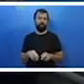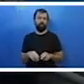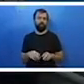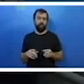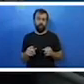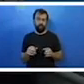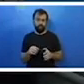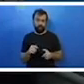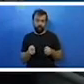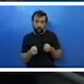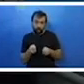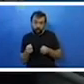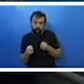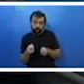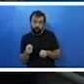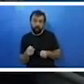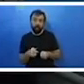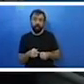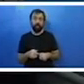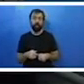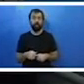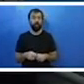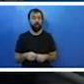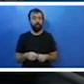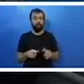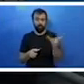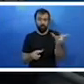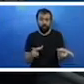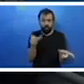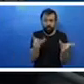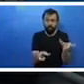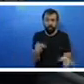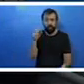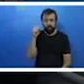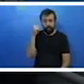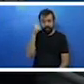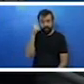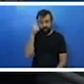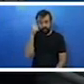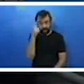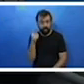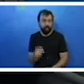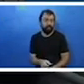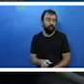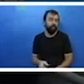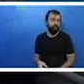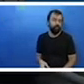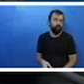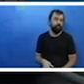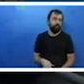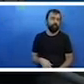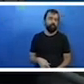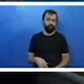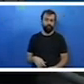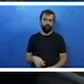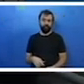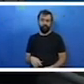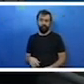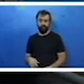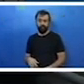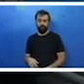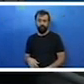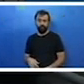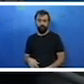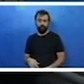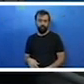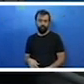organizavam essas reuniões, porque os intelectuais, o pessoal ali da vila, né, os mais abastados,